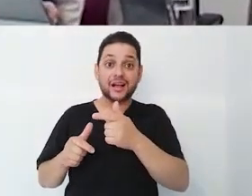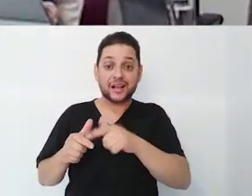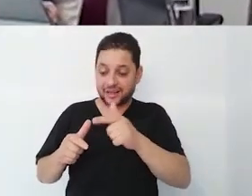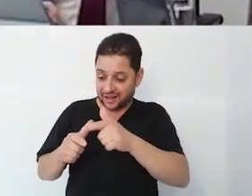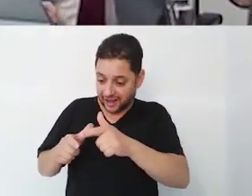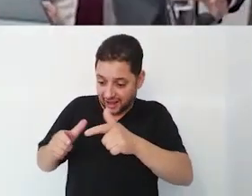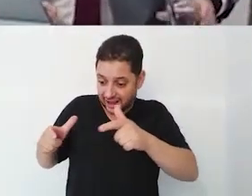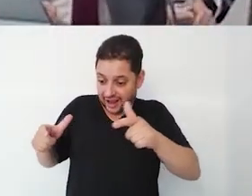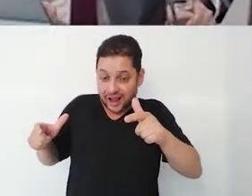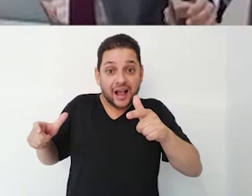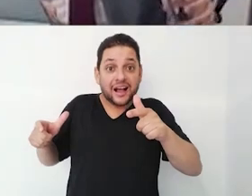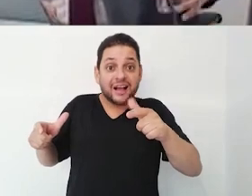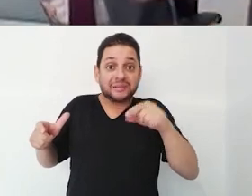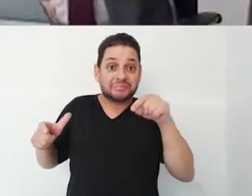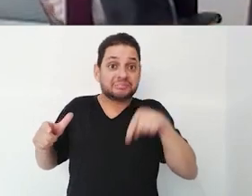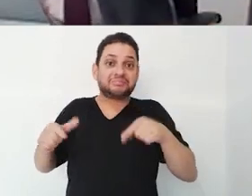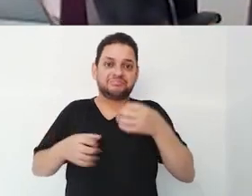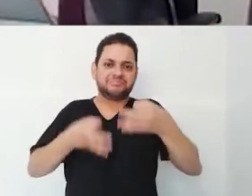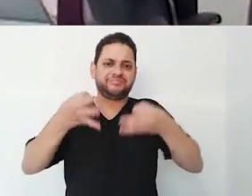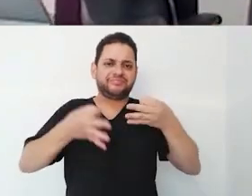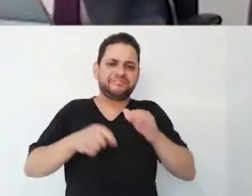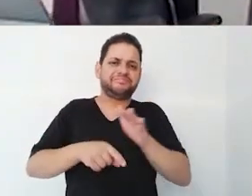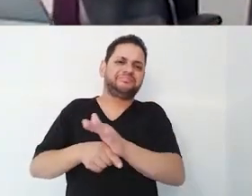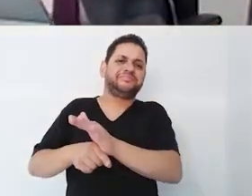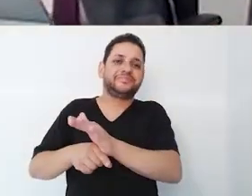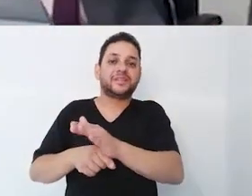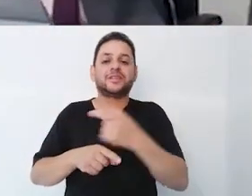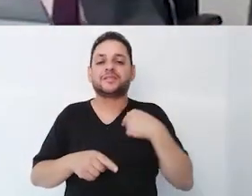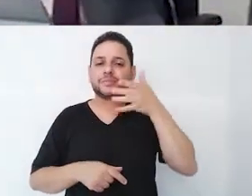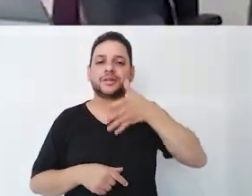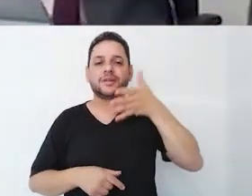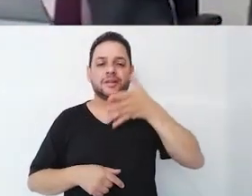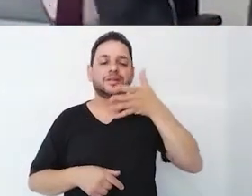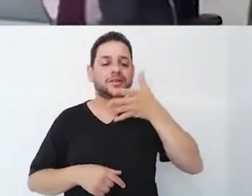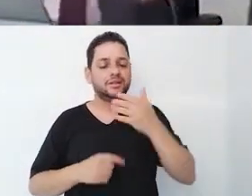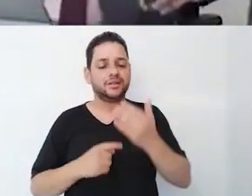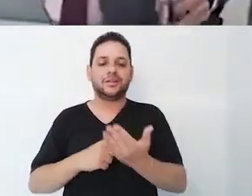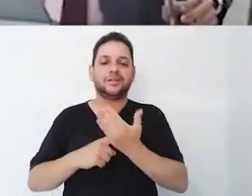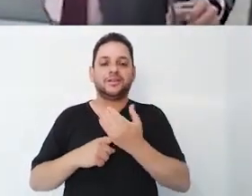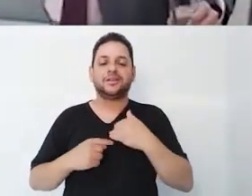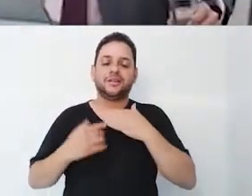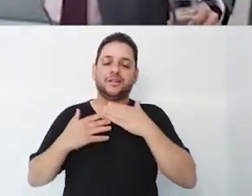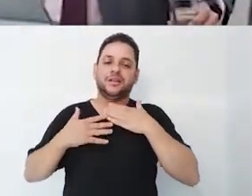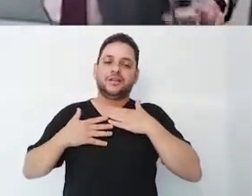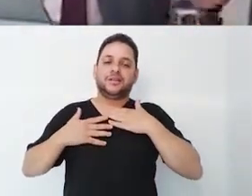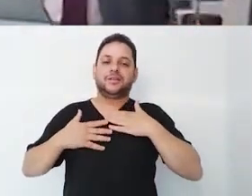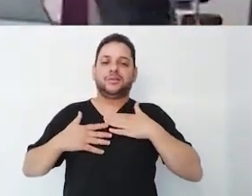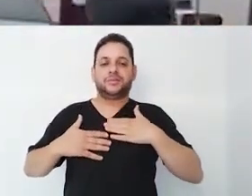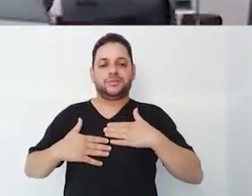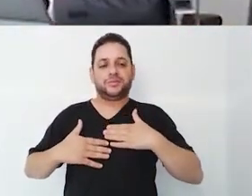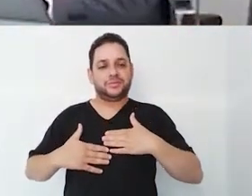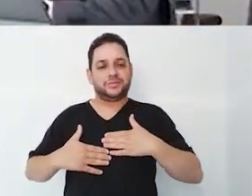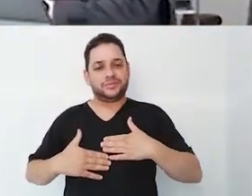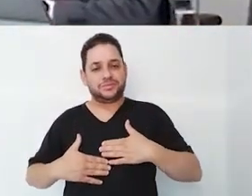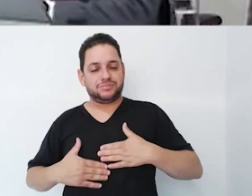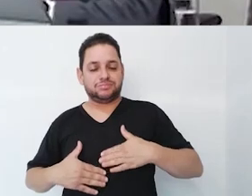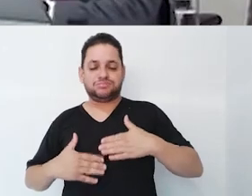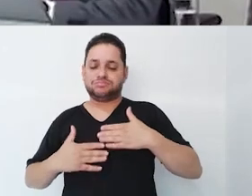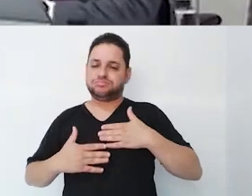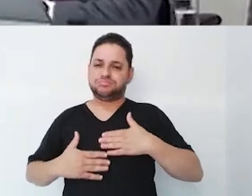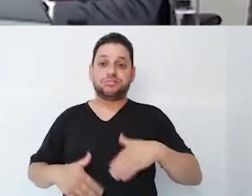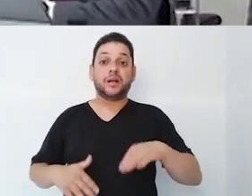sua palestra vem me trazer assim uma tranquilidade no coração e na alma de que, né,